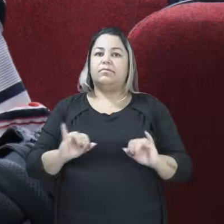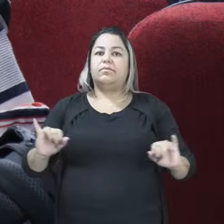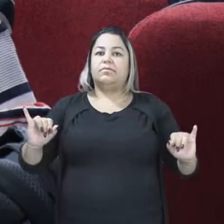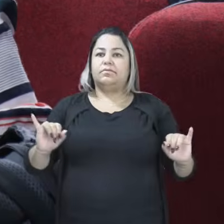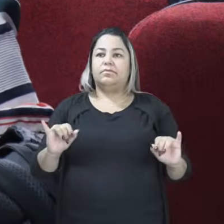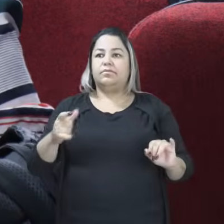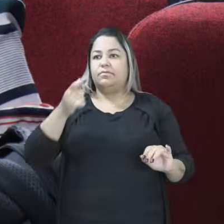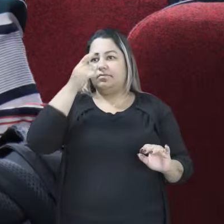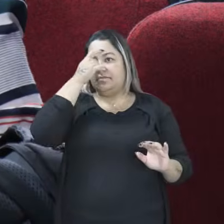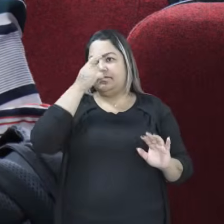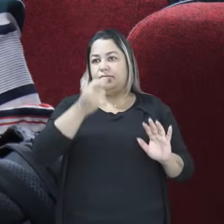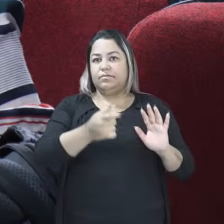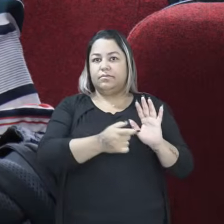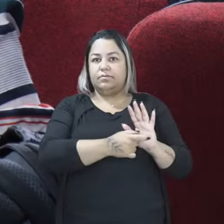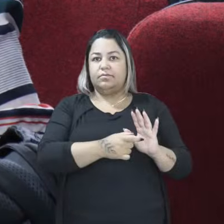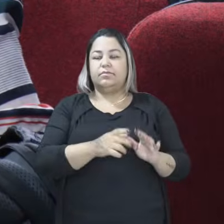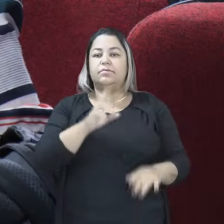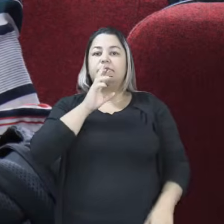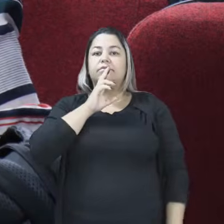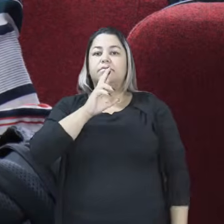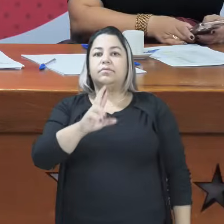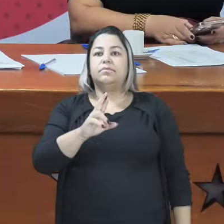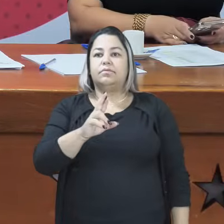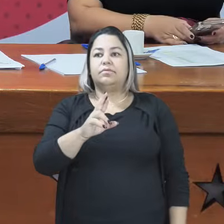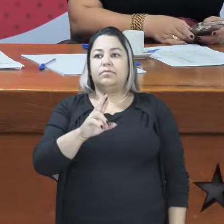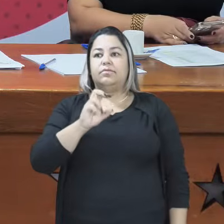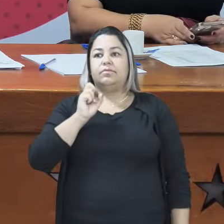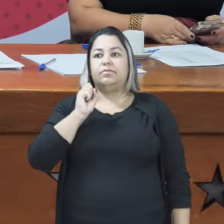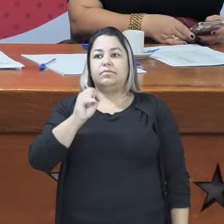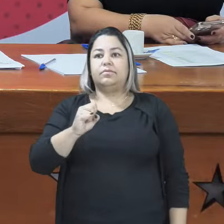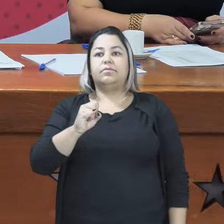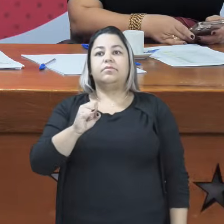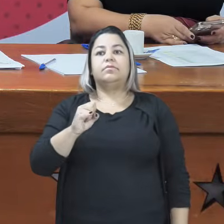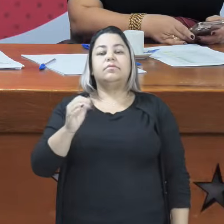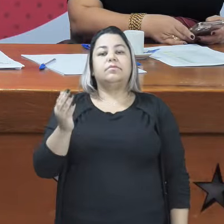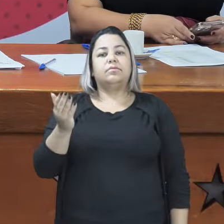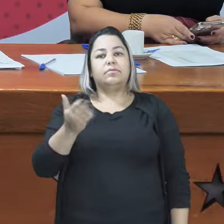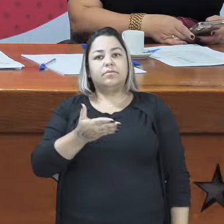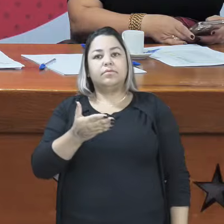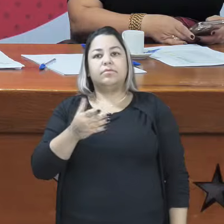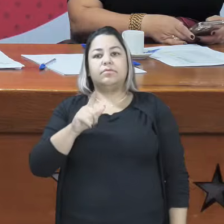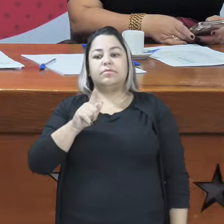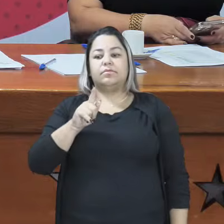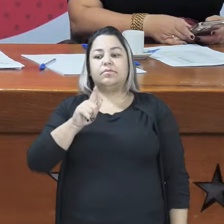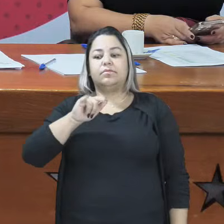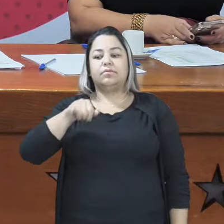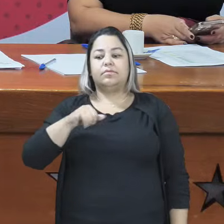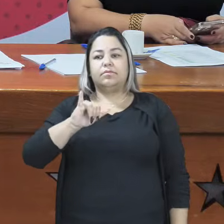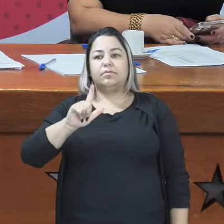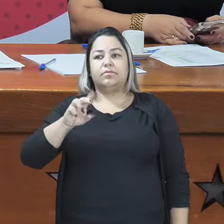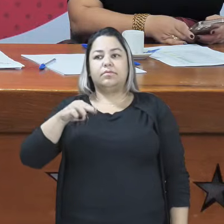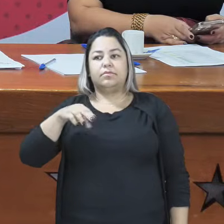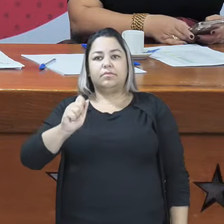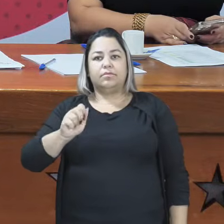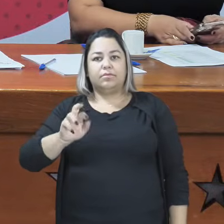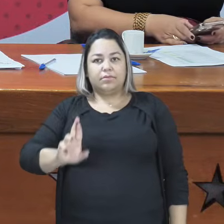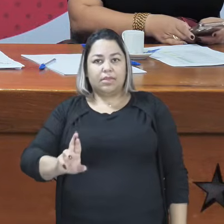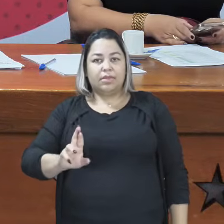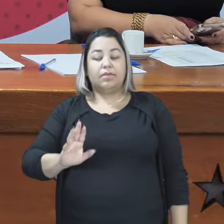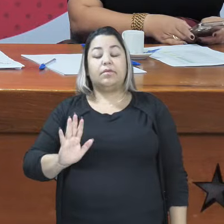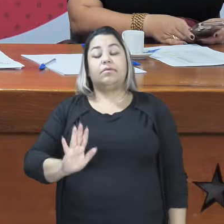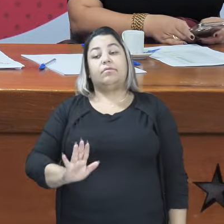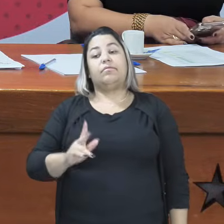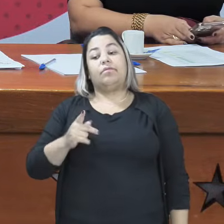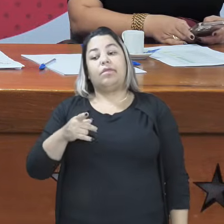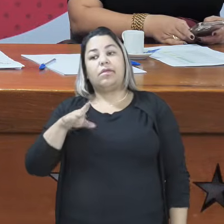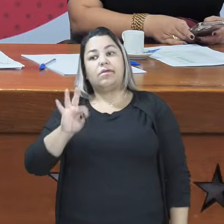artificial. Eu respondo a primeira parte, depois eu passo para o Gilmar. Não, o PT, as